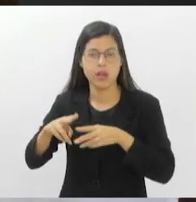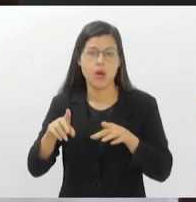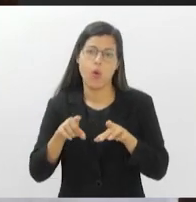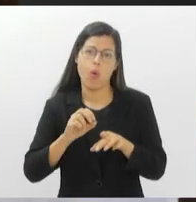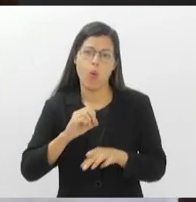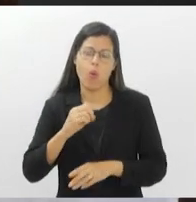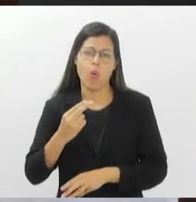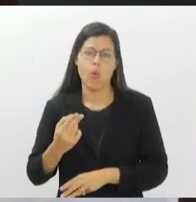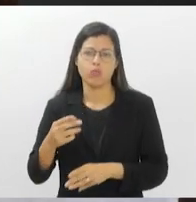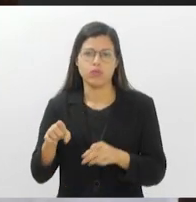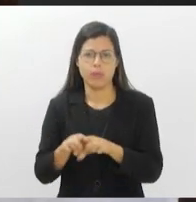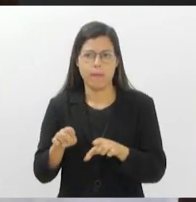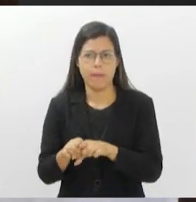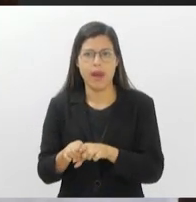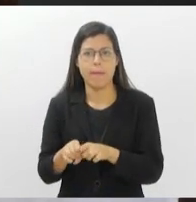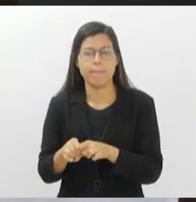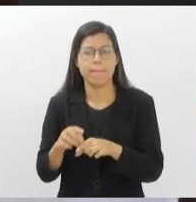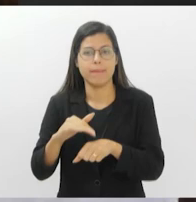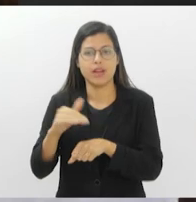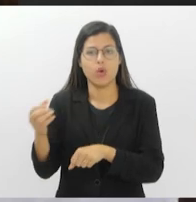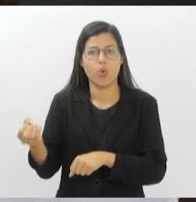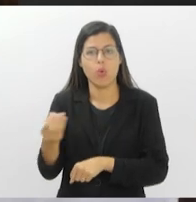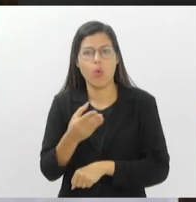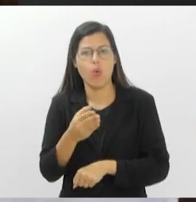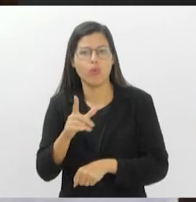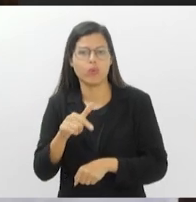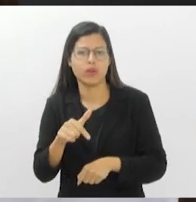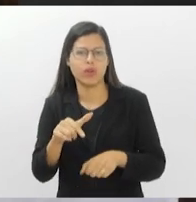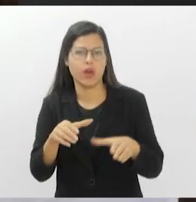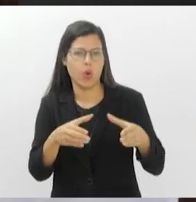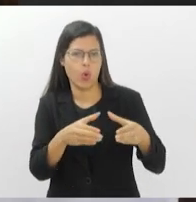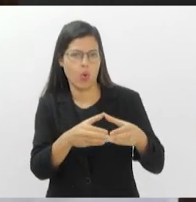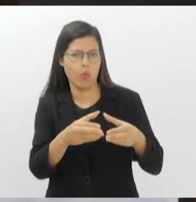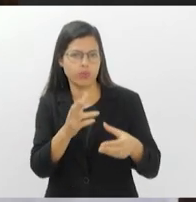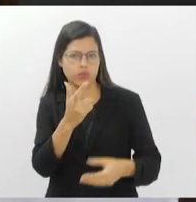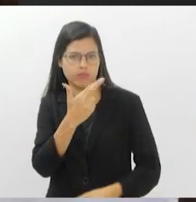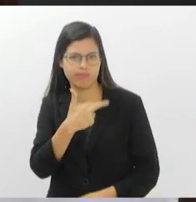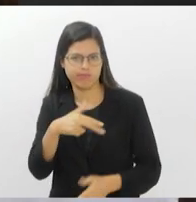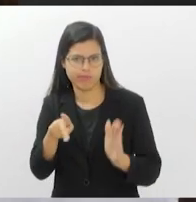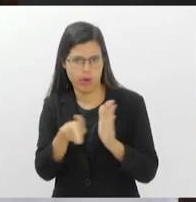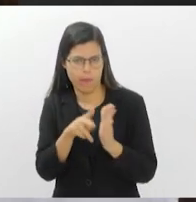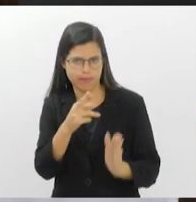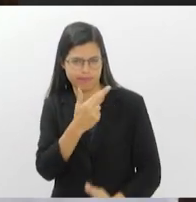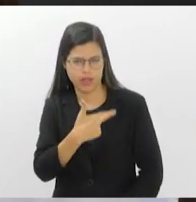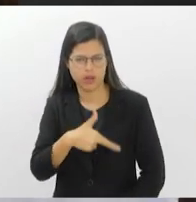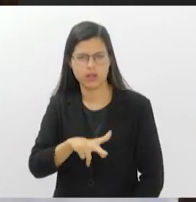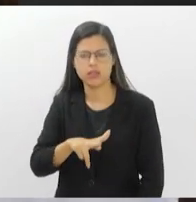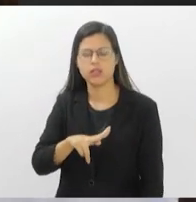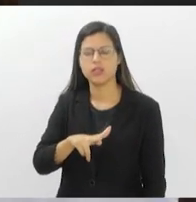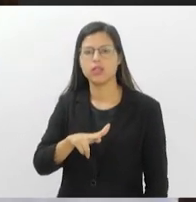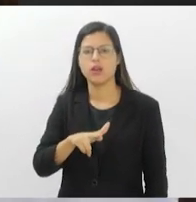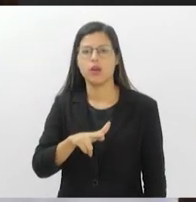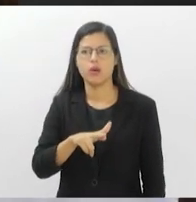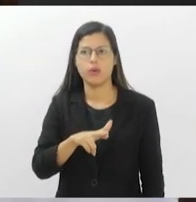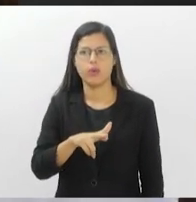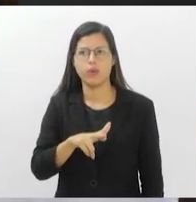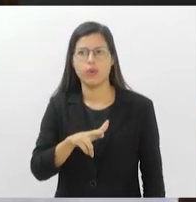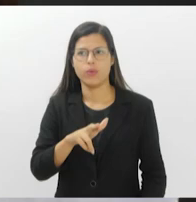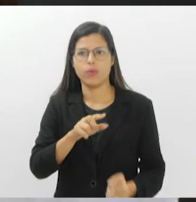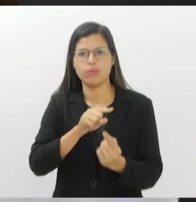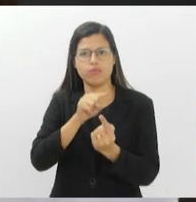mais atuais de asilos religiosos que buscam, né, em nome